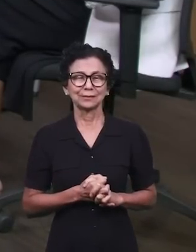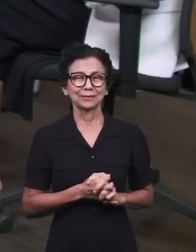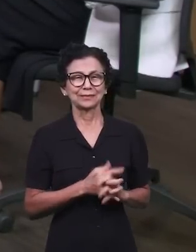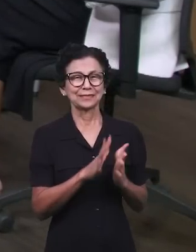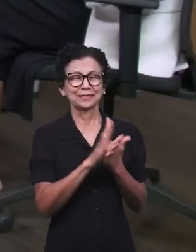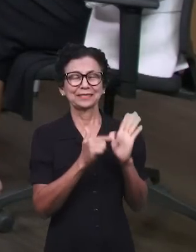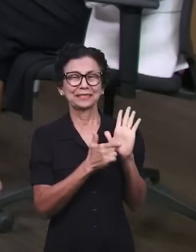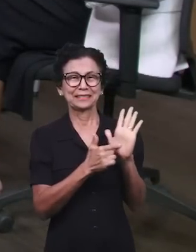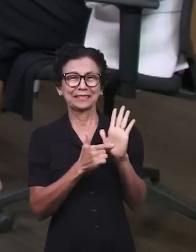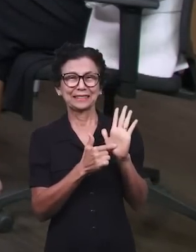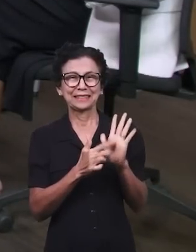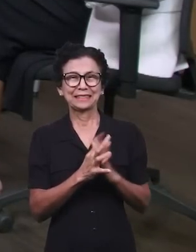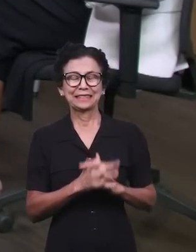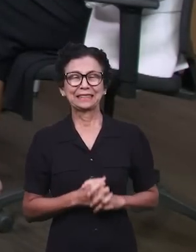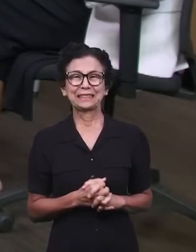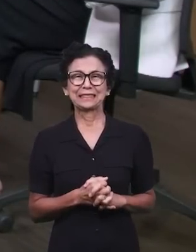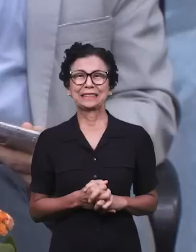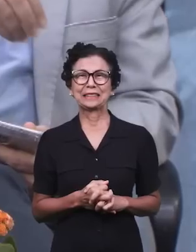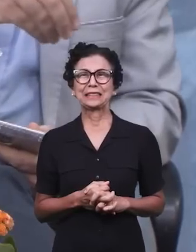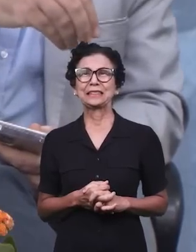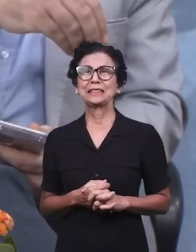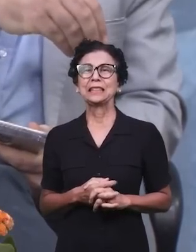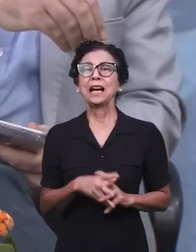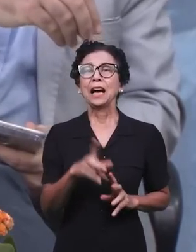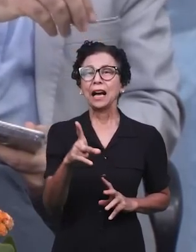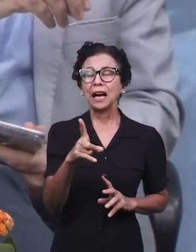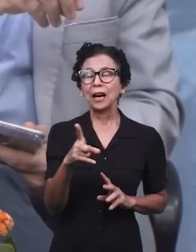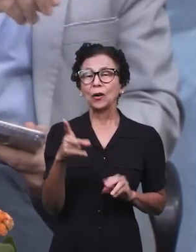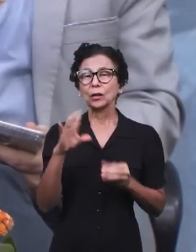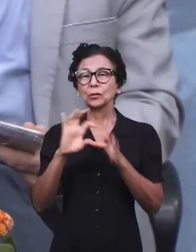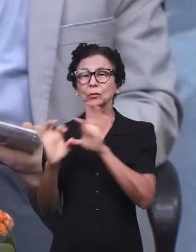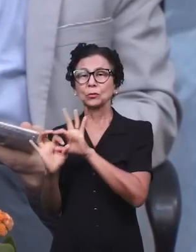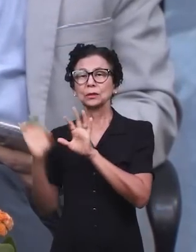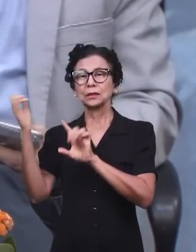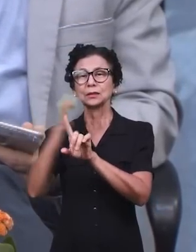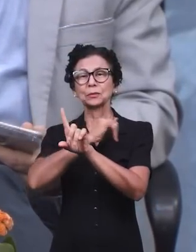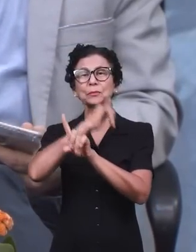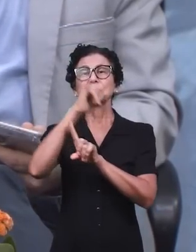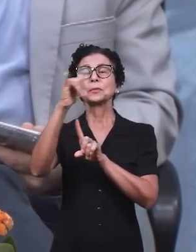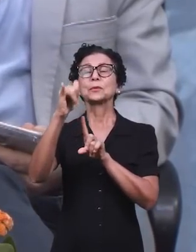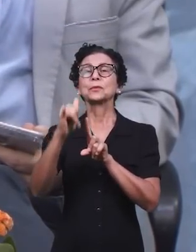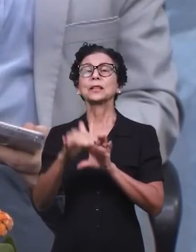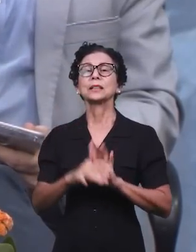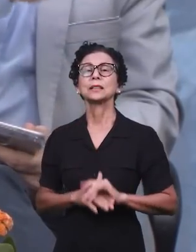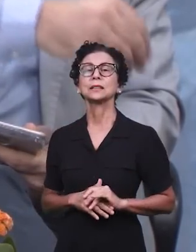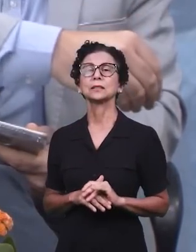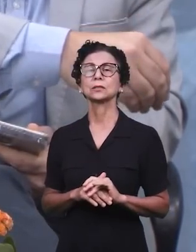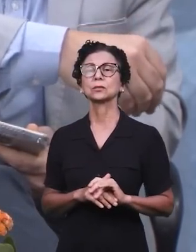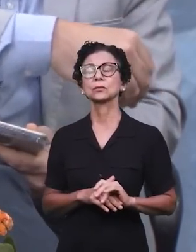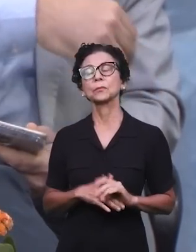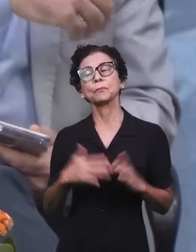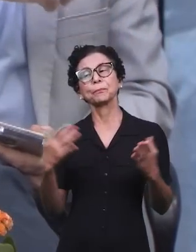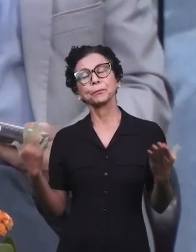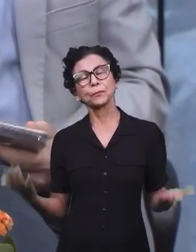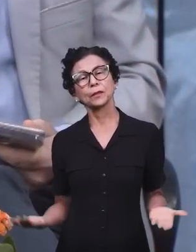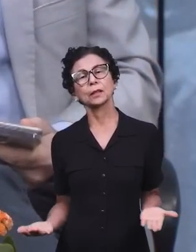relata que havia rãs. E nós temos uma aplicação profética, inclusive na vida do jovem, de cada uma dessas situações. No